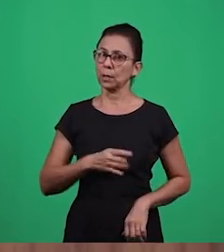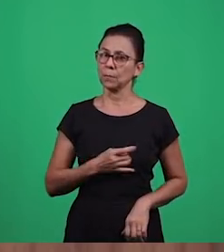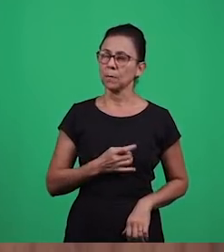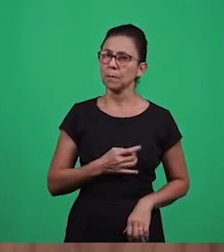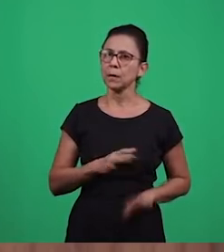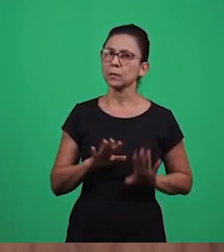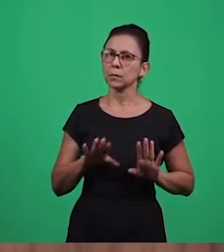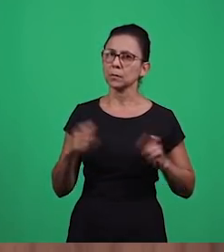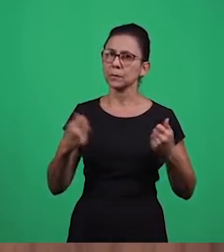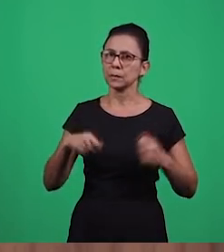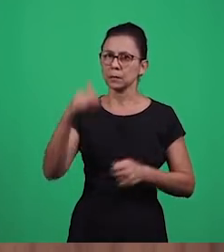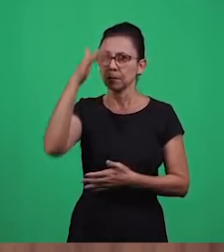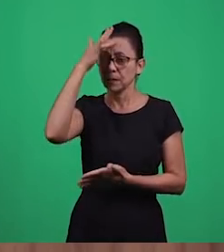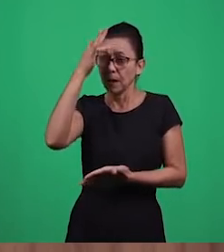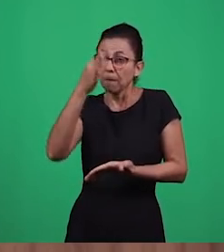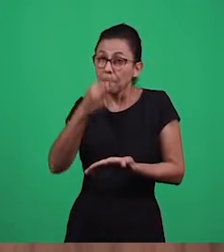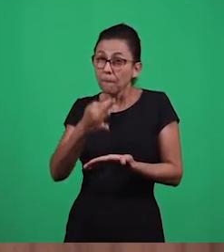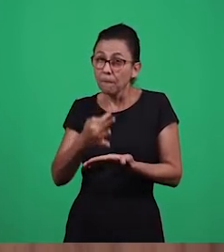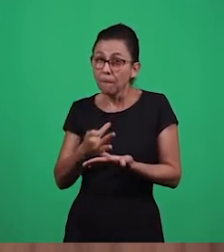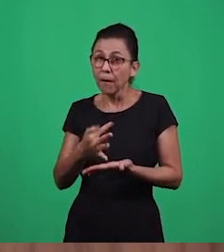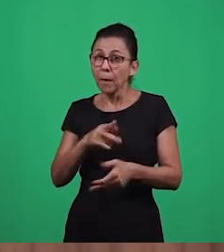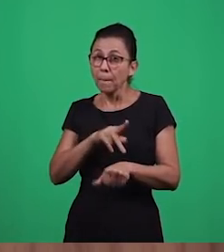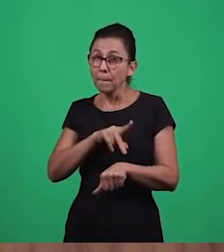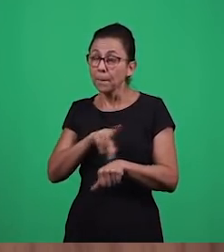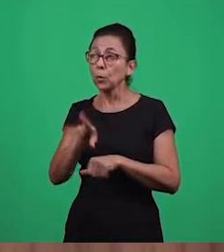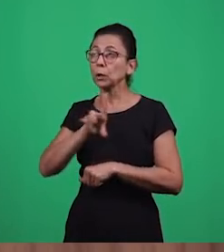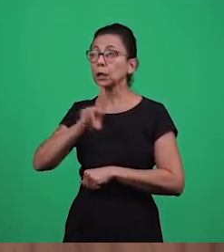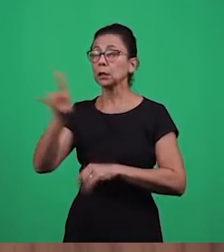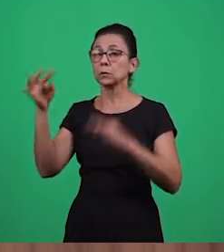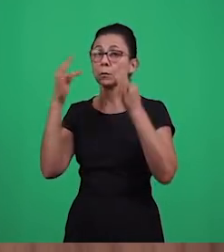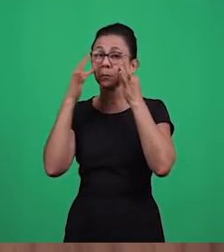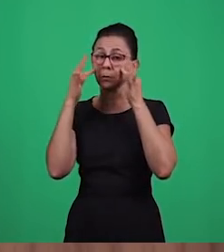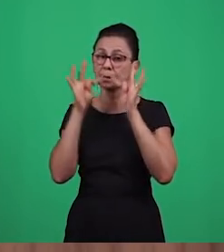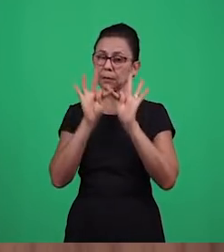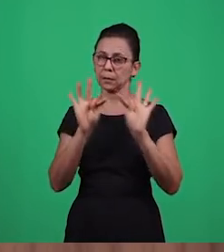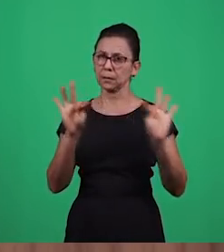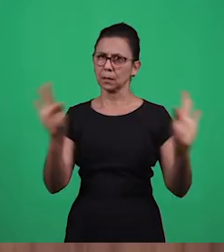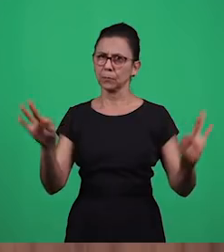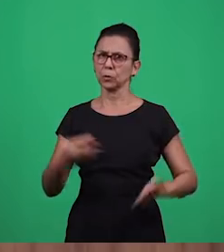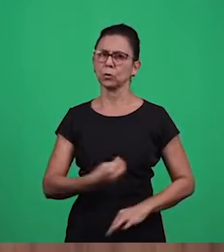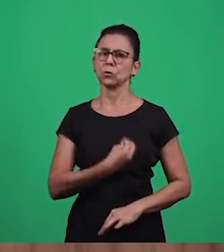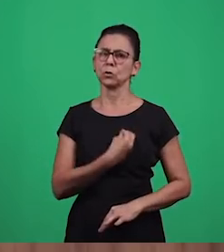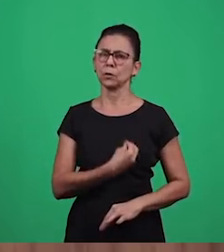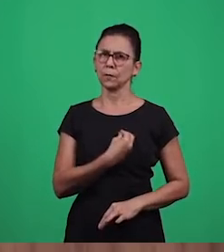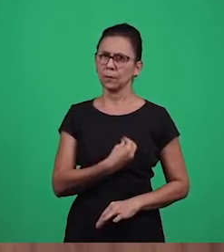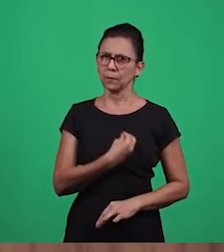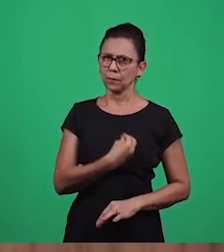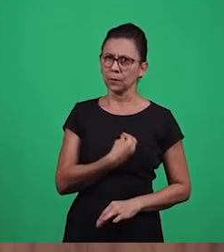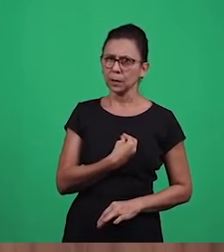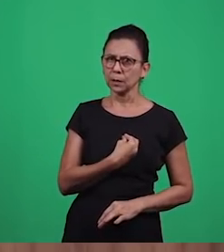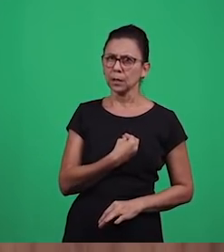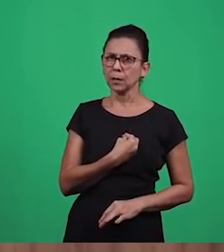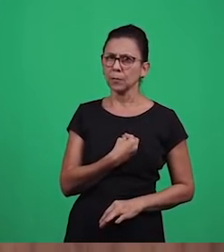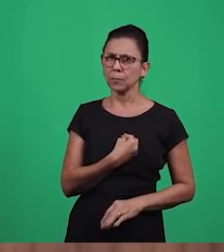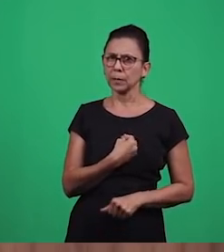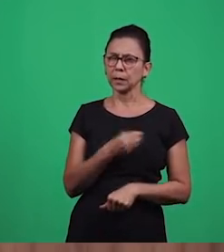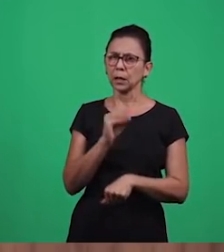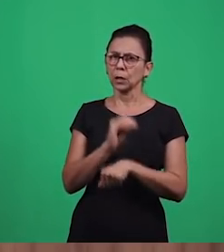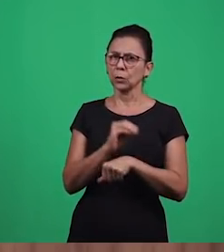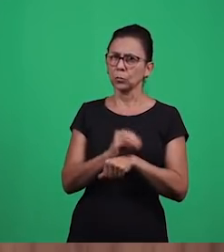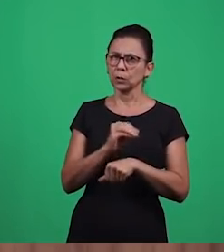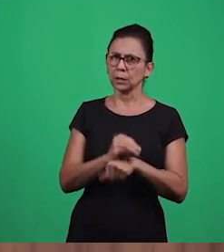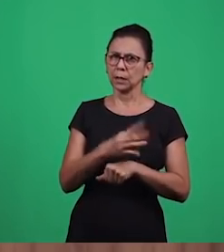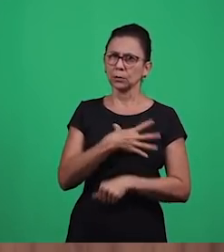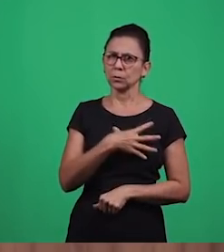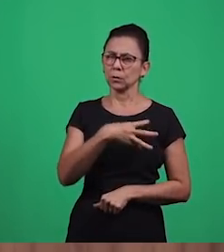precisamos exercer a fé genuína em Deus, com testemunho de vida para preservar a vida dos nossos filhos, bem como o nosso